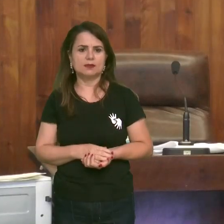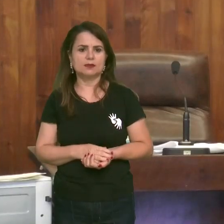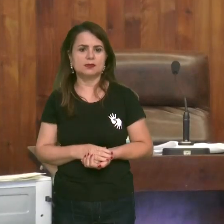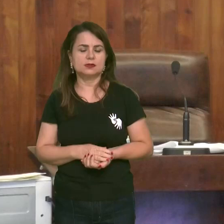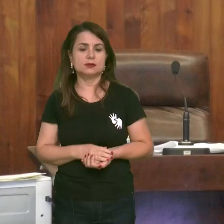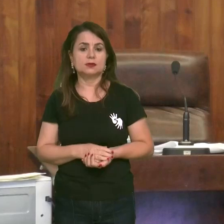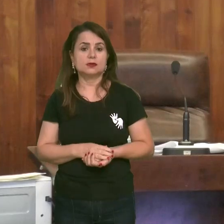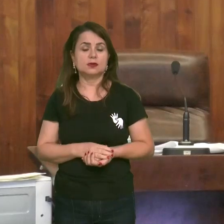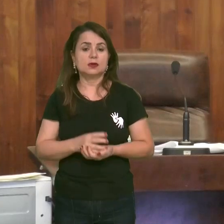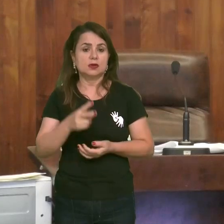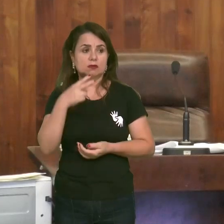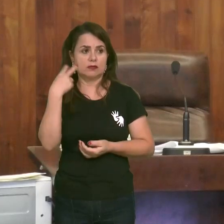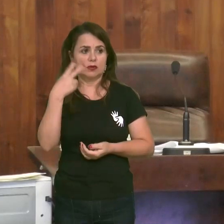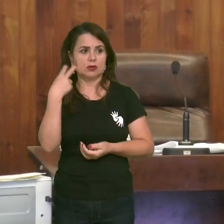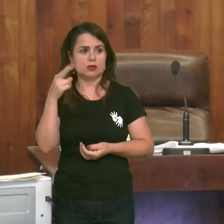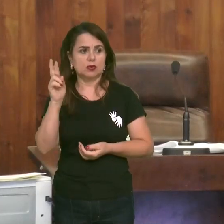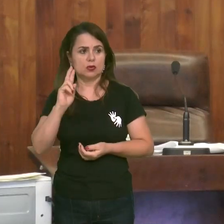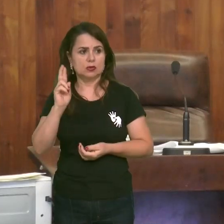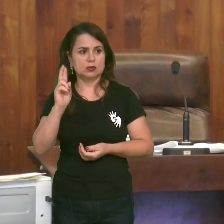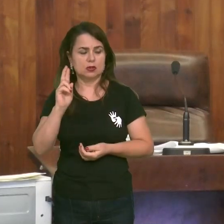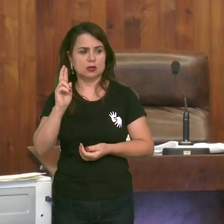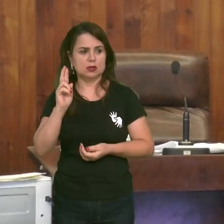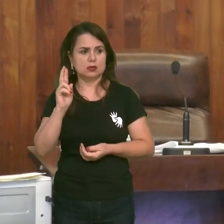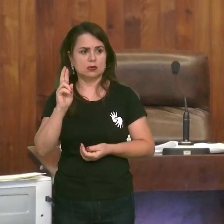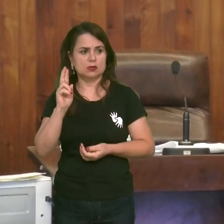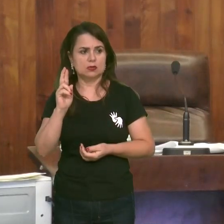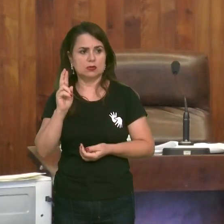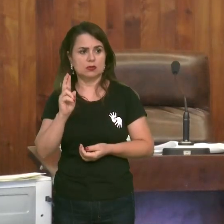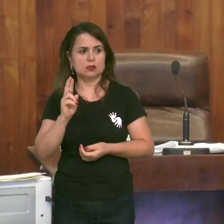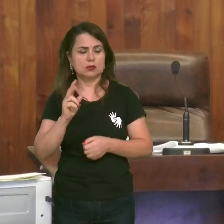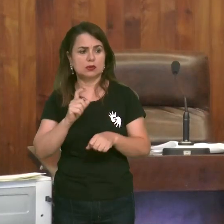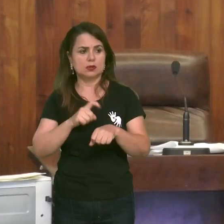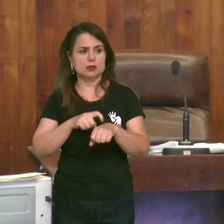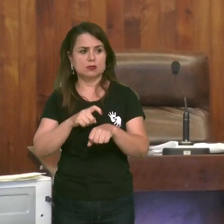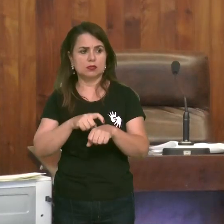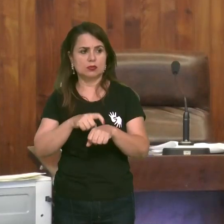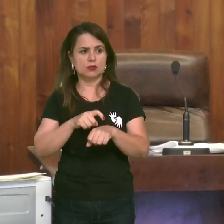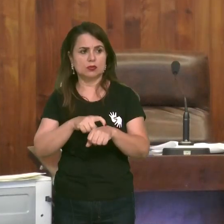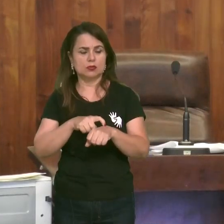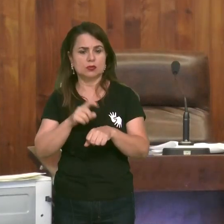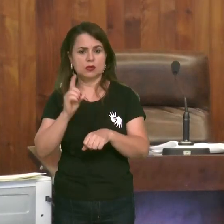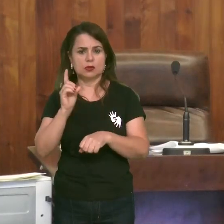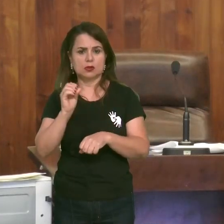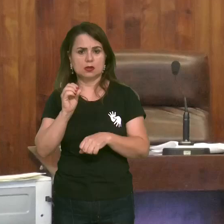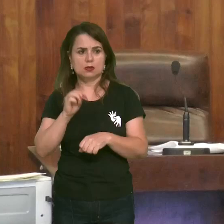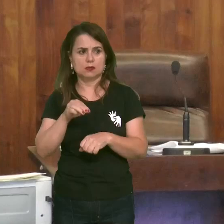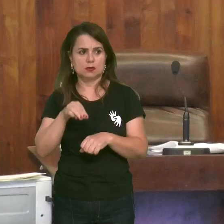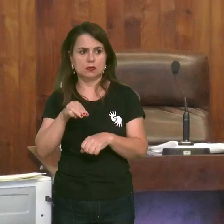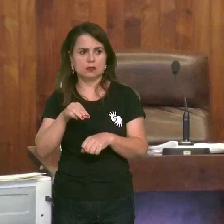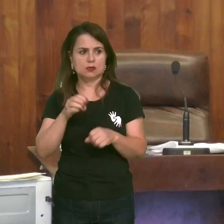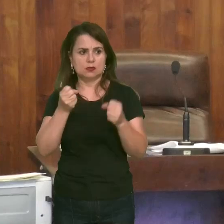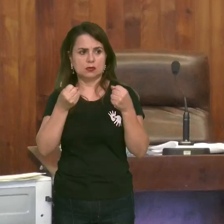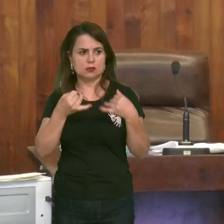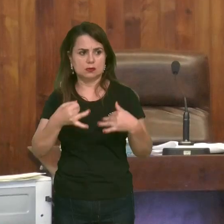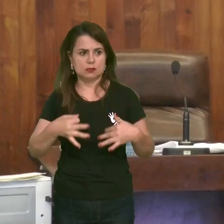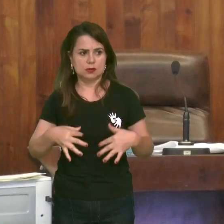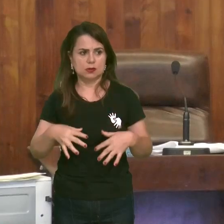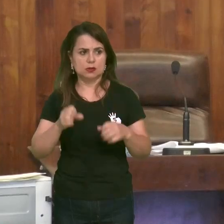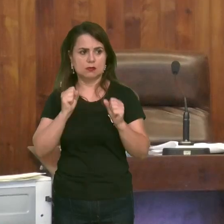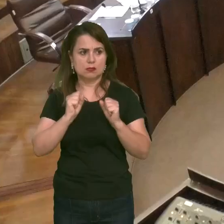próximo orador escrito Vereador Rogerinho que na forma regimental também dispõe de 10 minutos